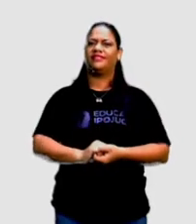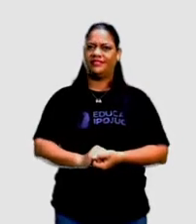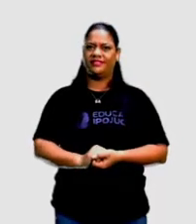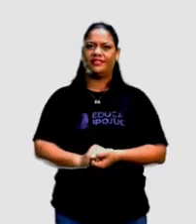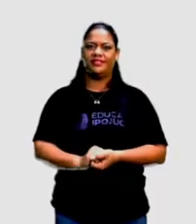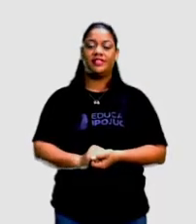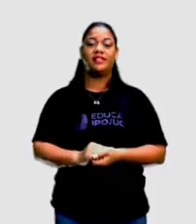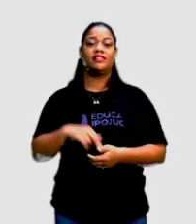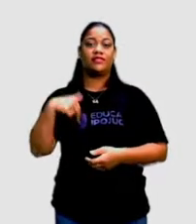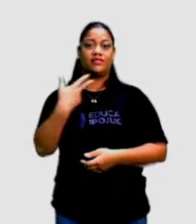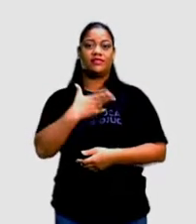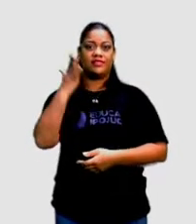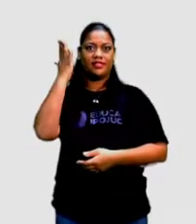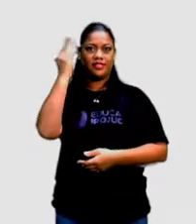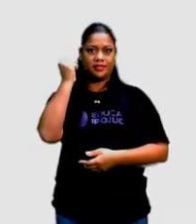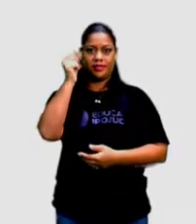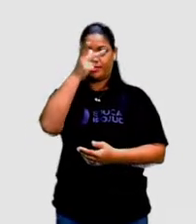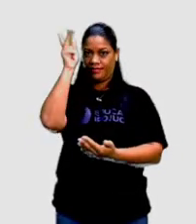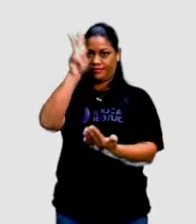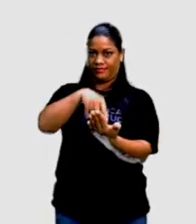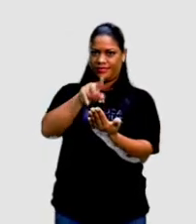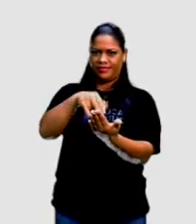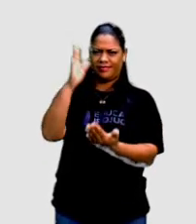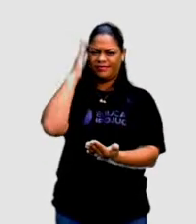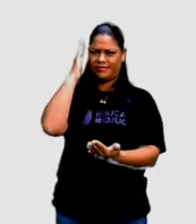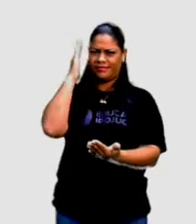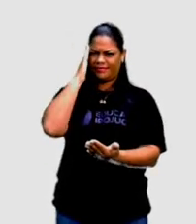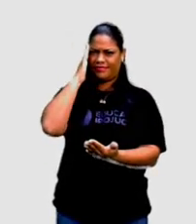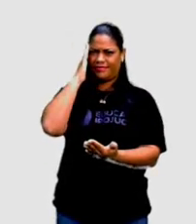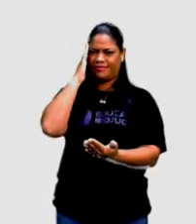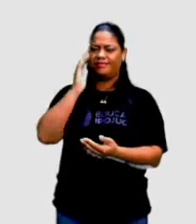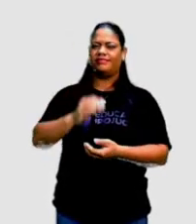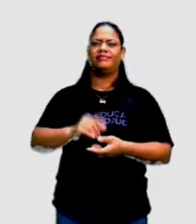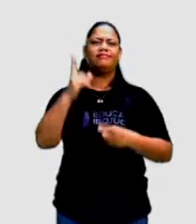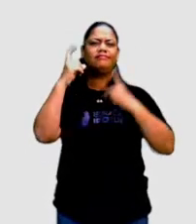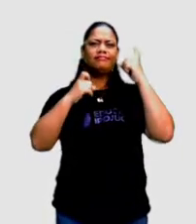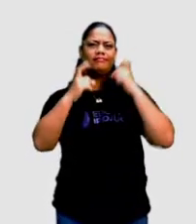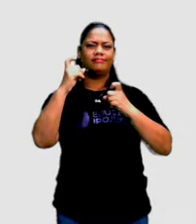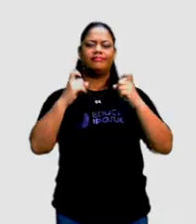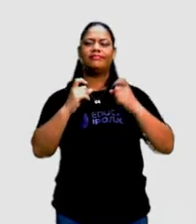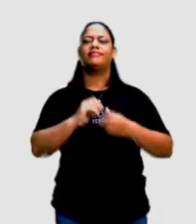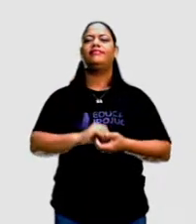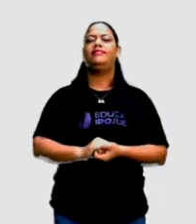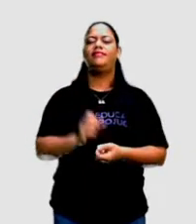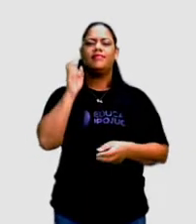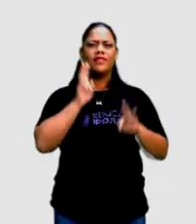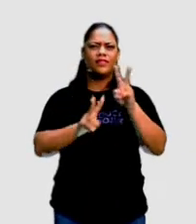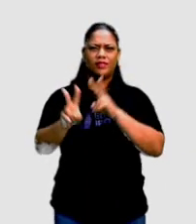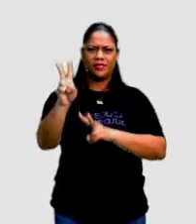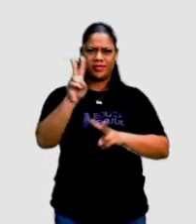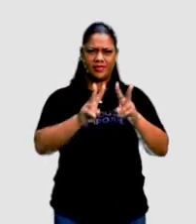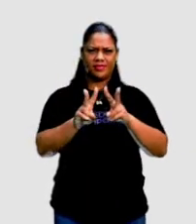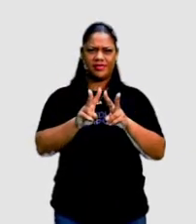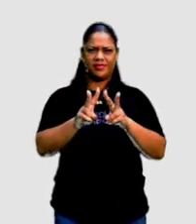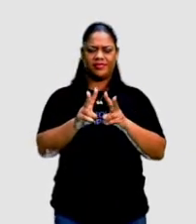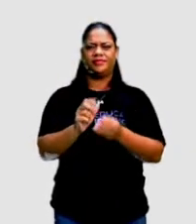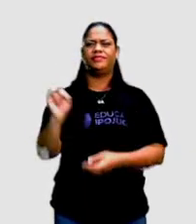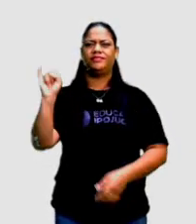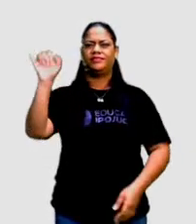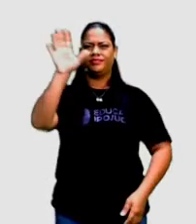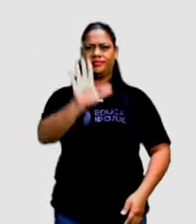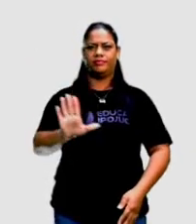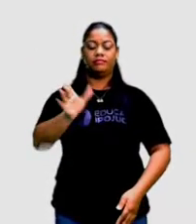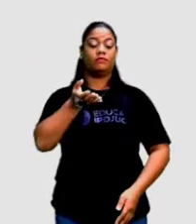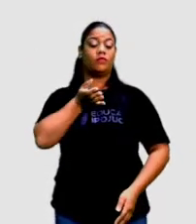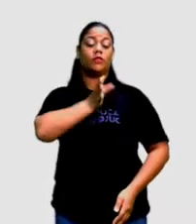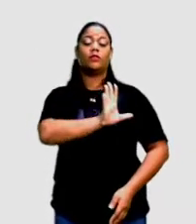na intencionalidade da fala, ok? Então, observa aqui. Observem essas duas imagens. Não